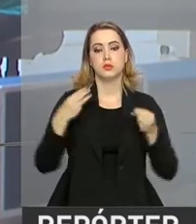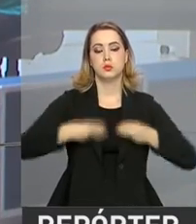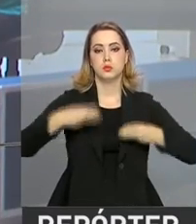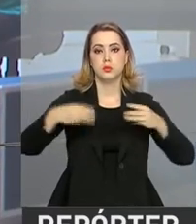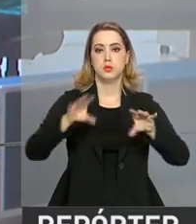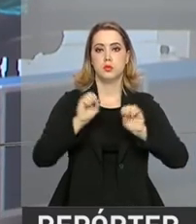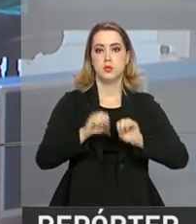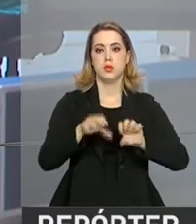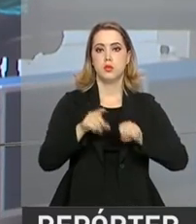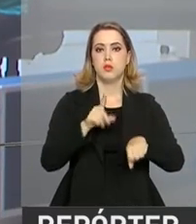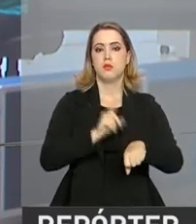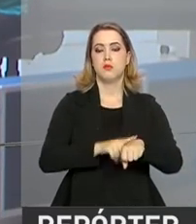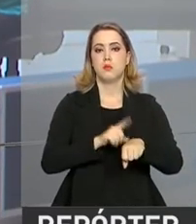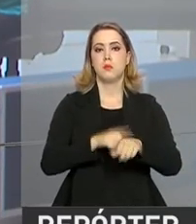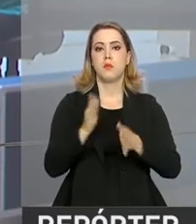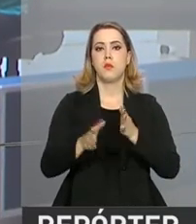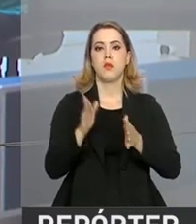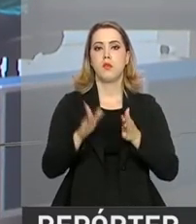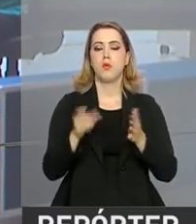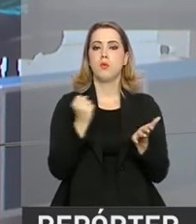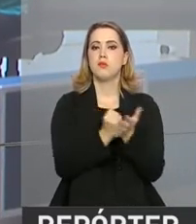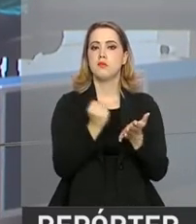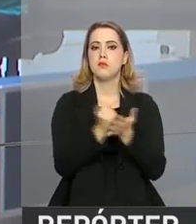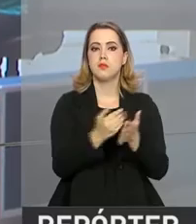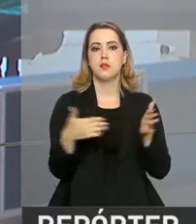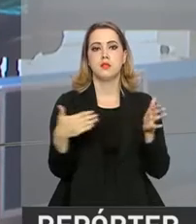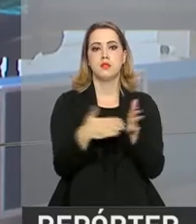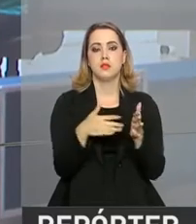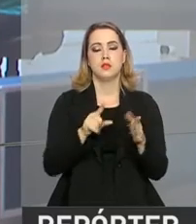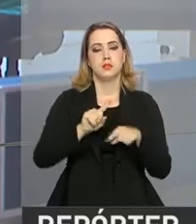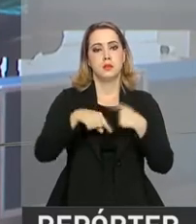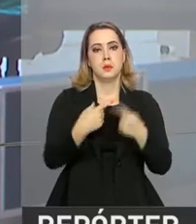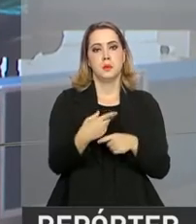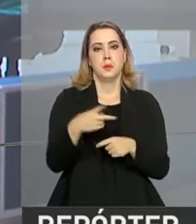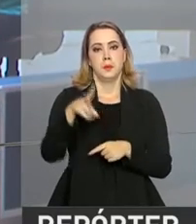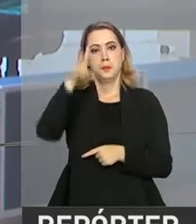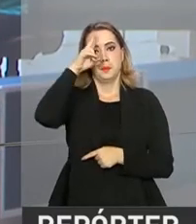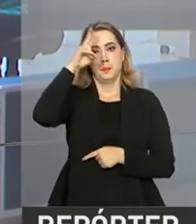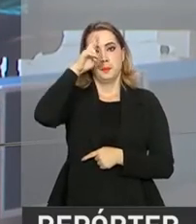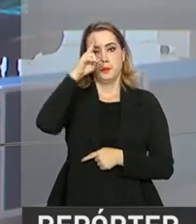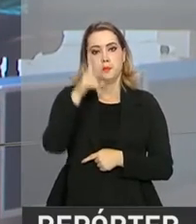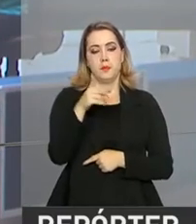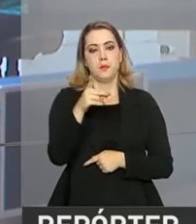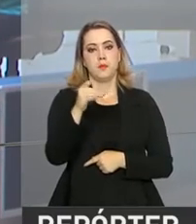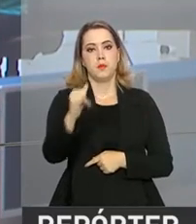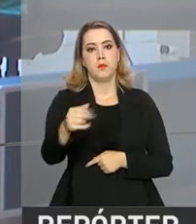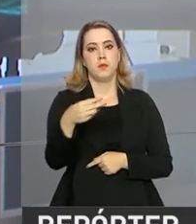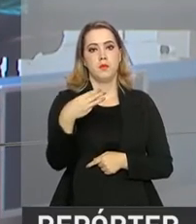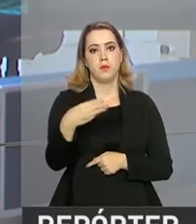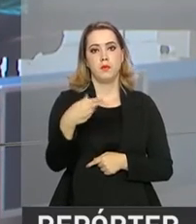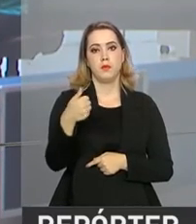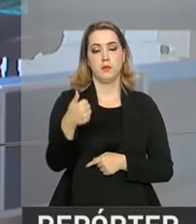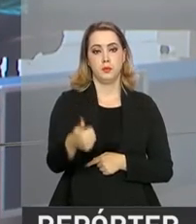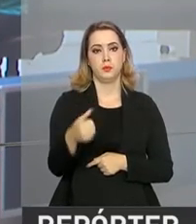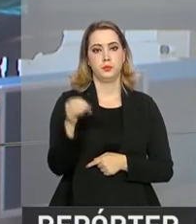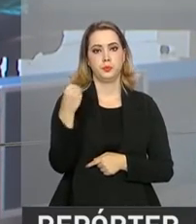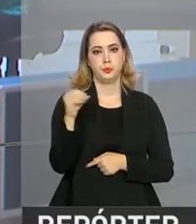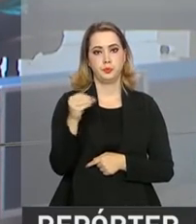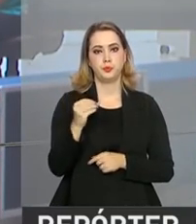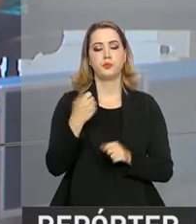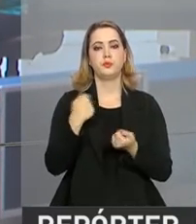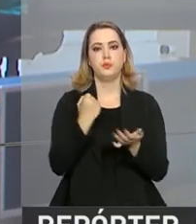o prazo para a realização dos contratos vai até a próxima segunda feira dia 31 de outubro os contratos devem ser